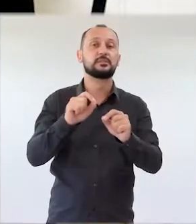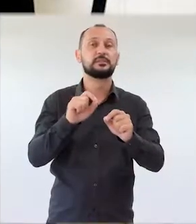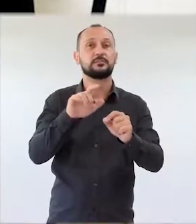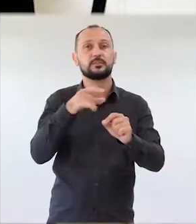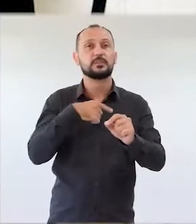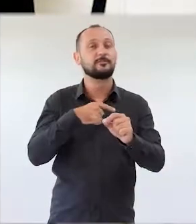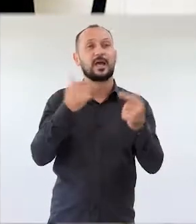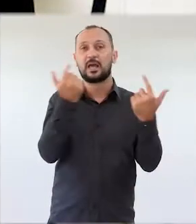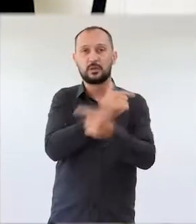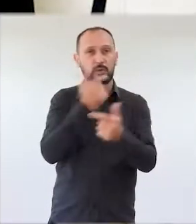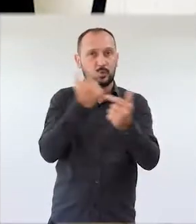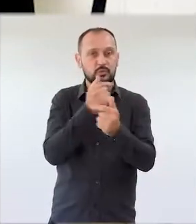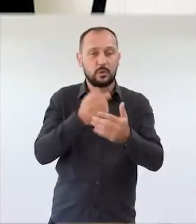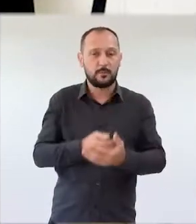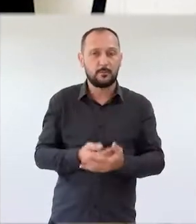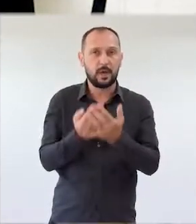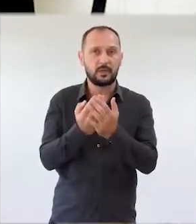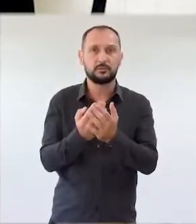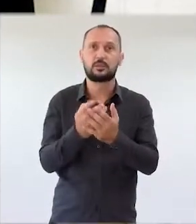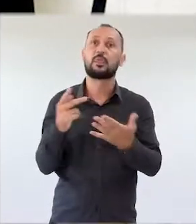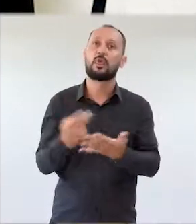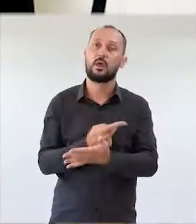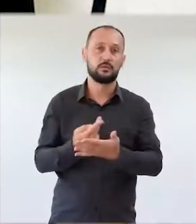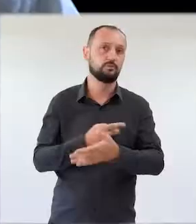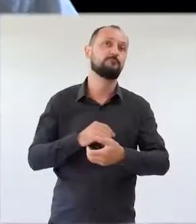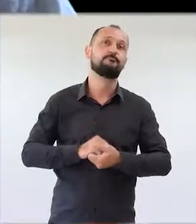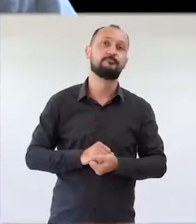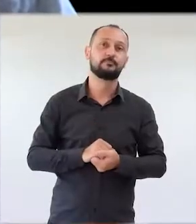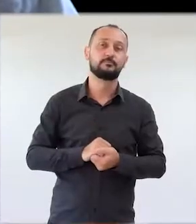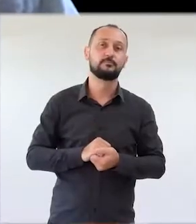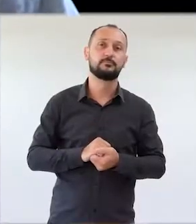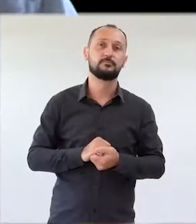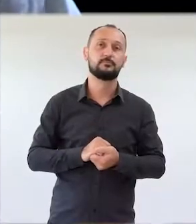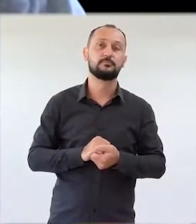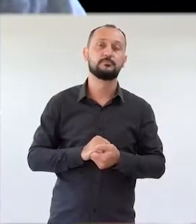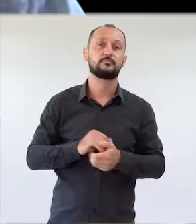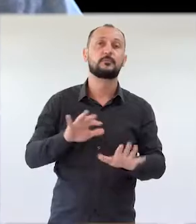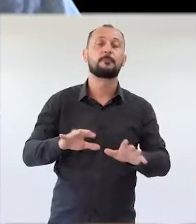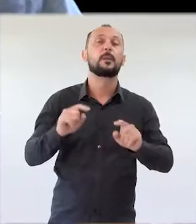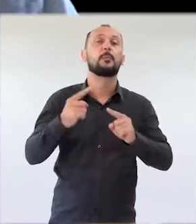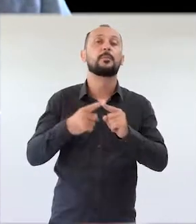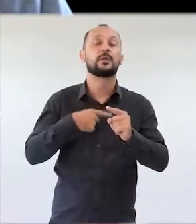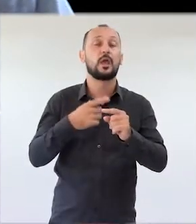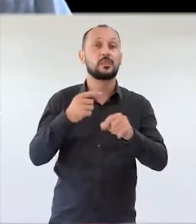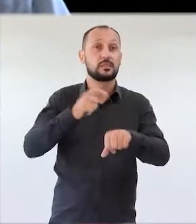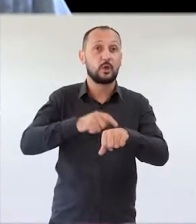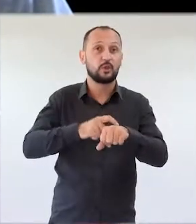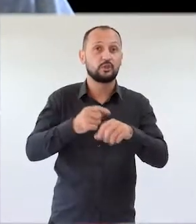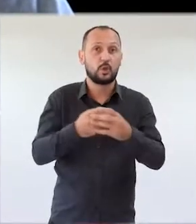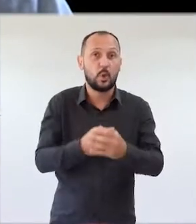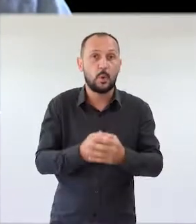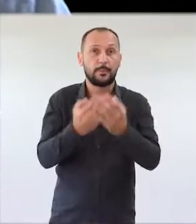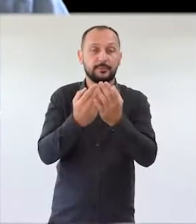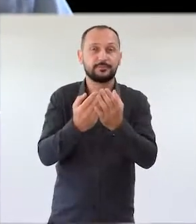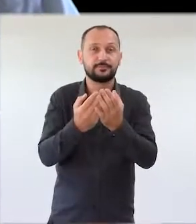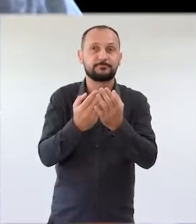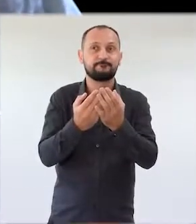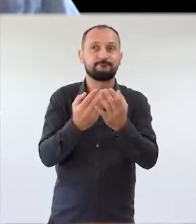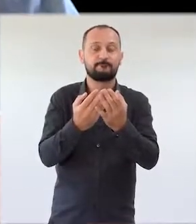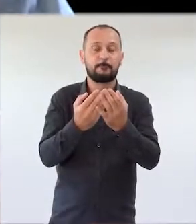se você não está se divertindo com o seu baralho, já começa errado. O Magic, na área competitiva,